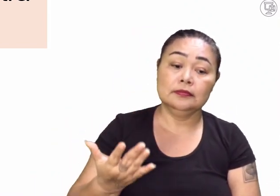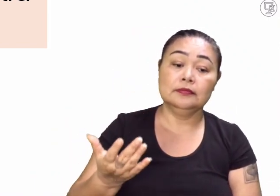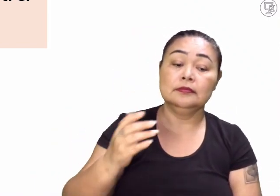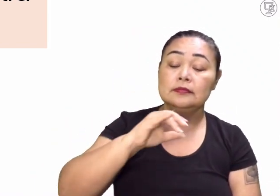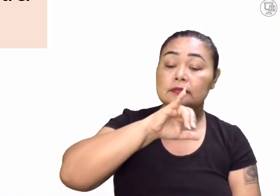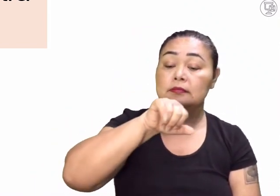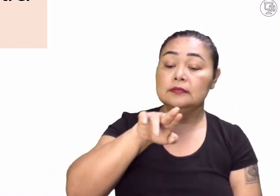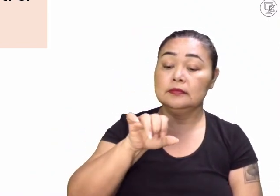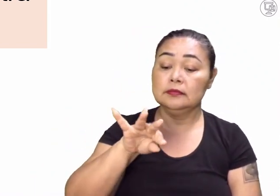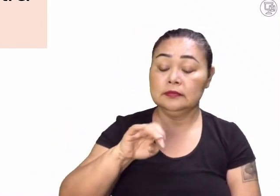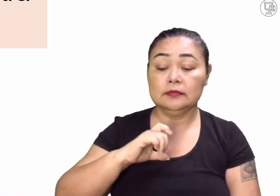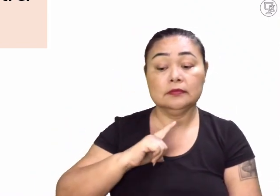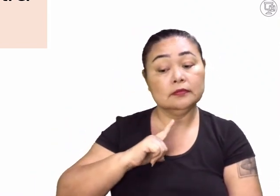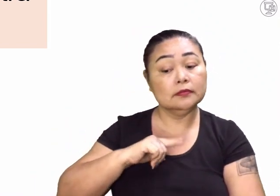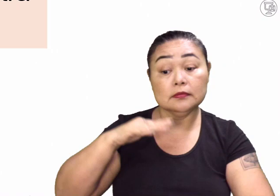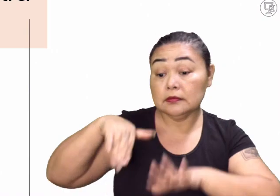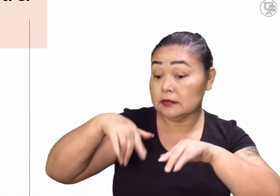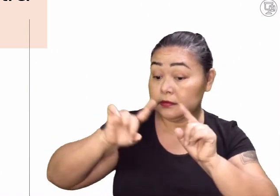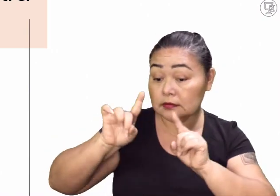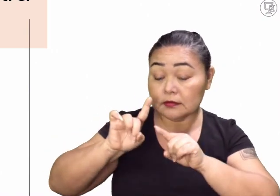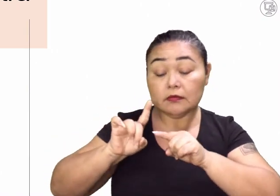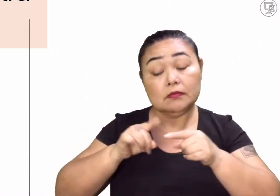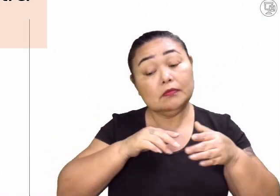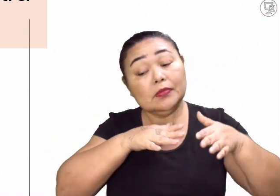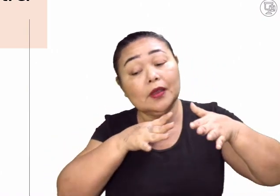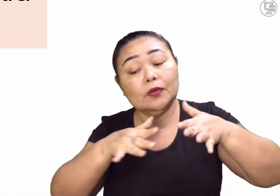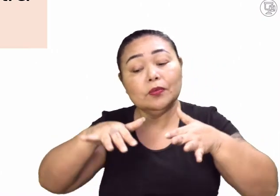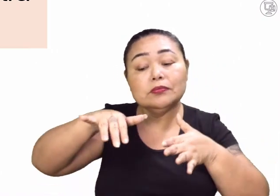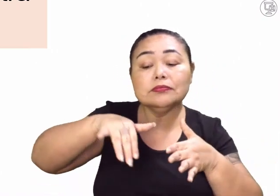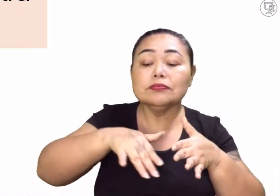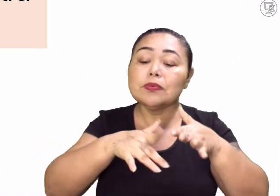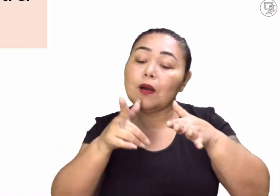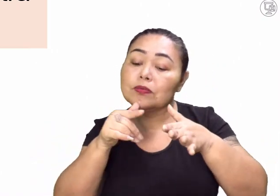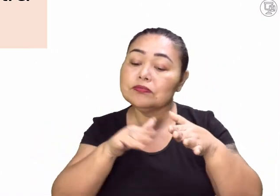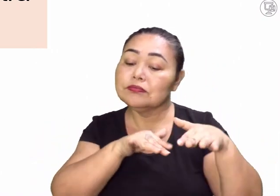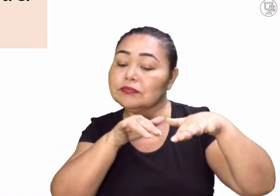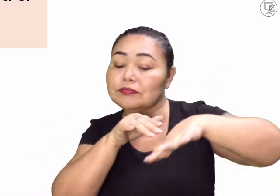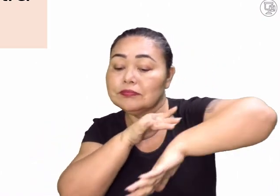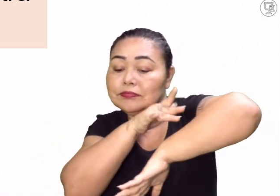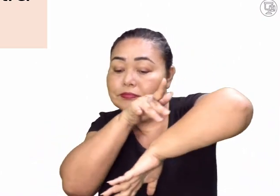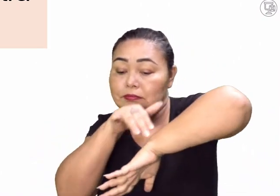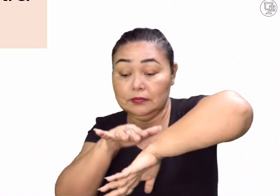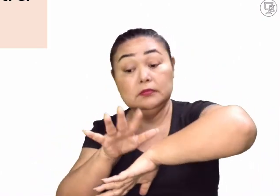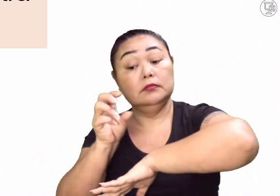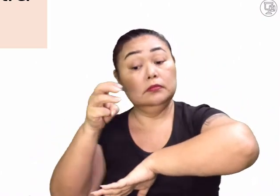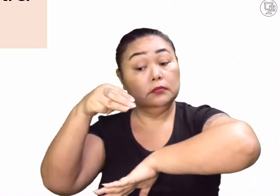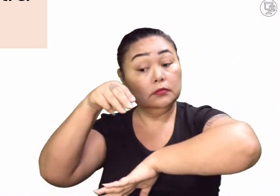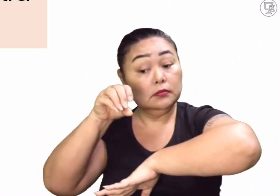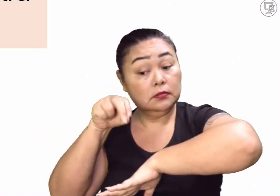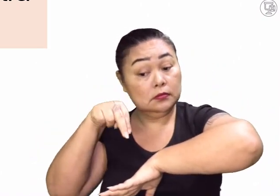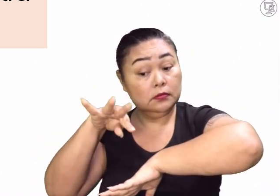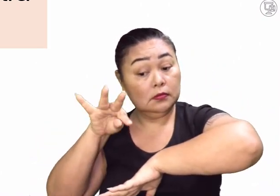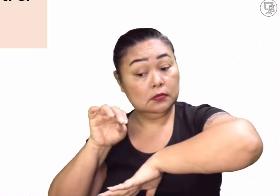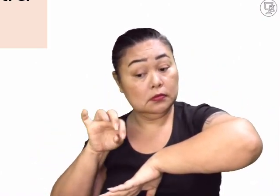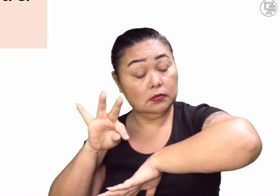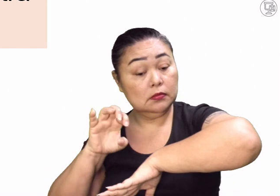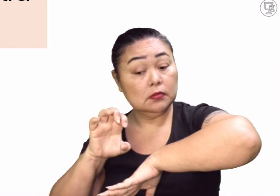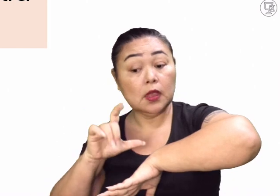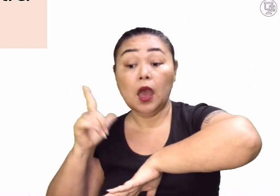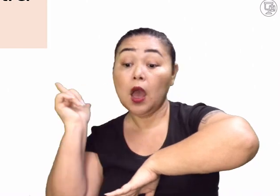jusante, você não nada, você vai sendo levado pelo fluxo normal da água. Montante, se você